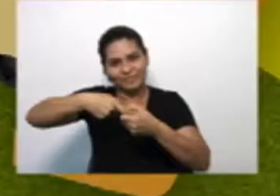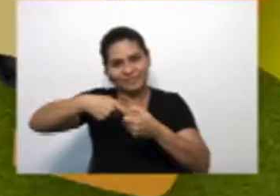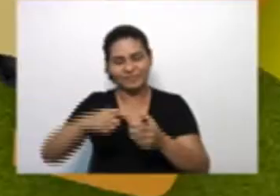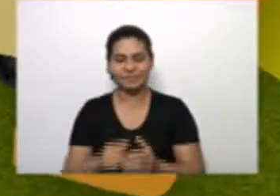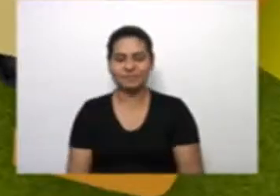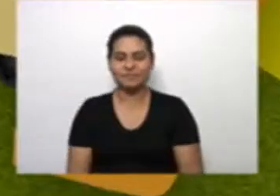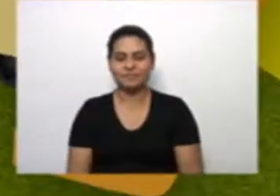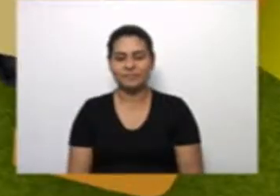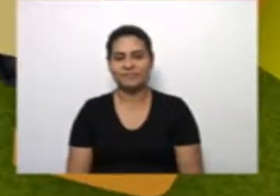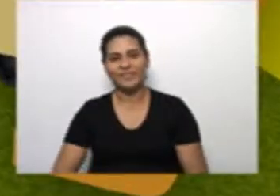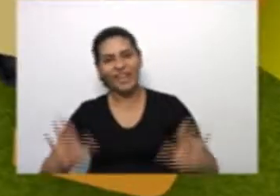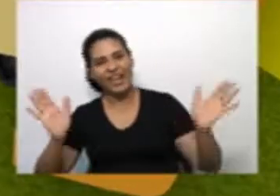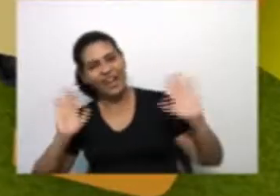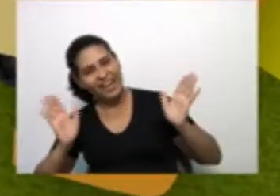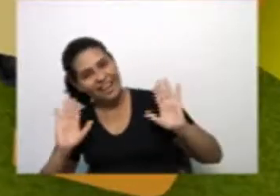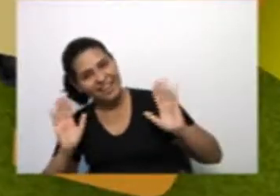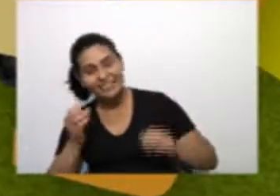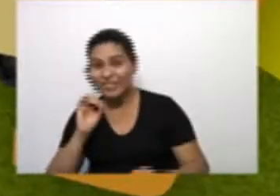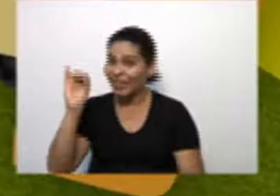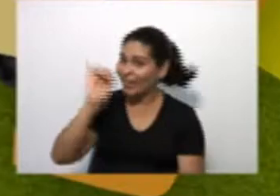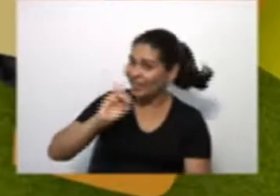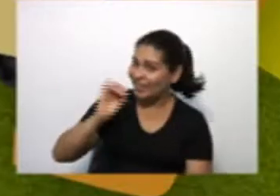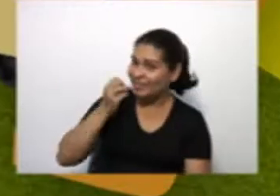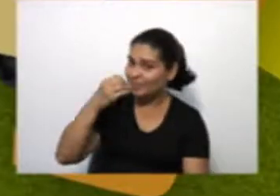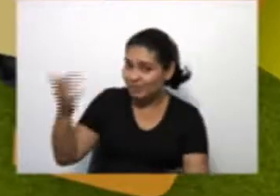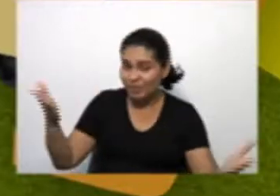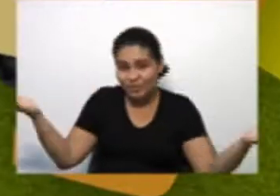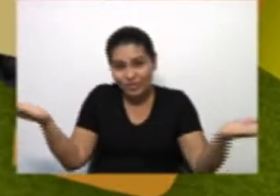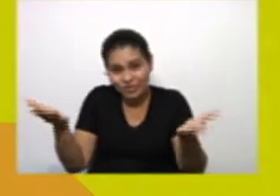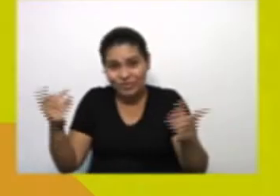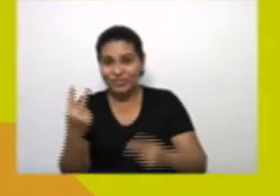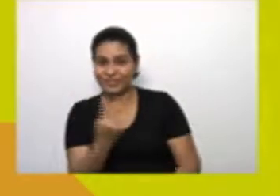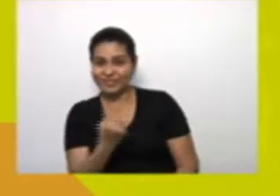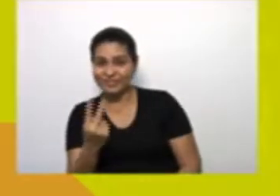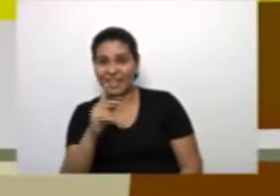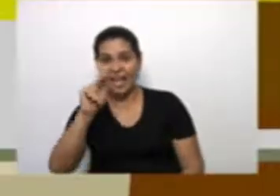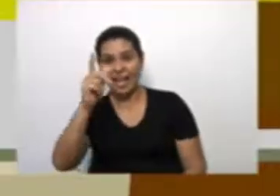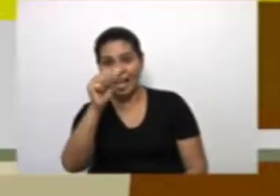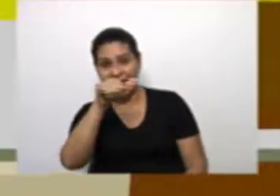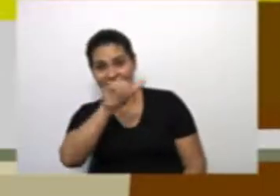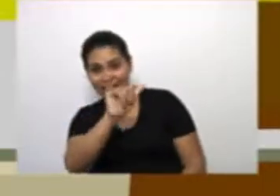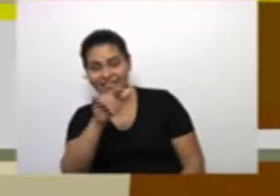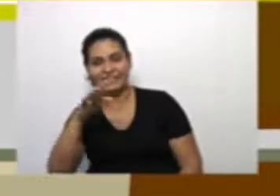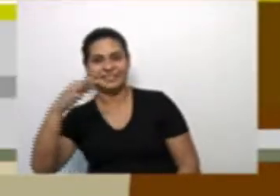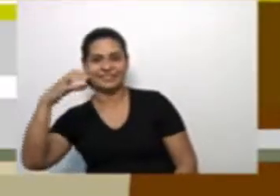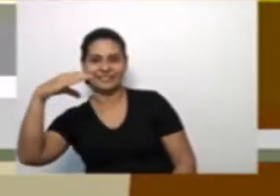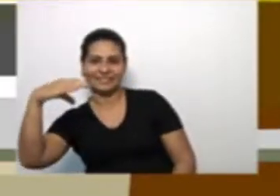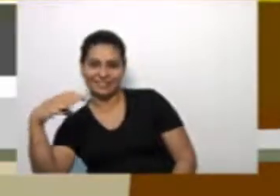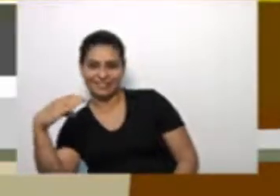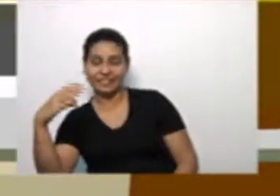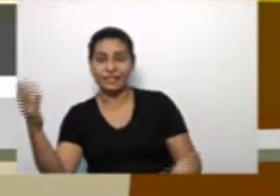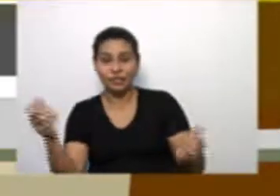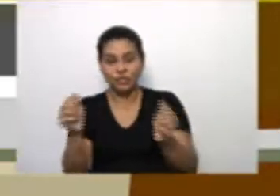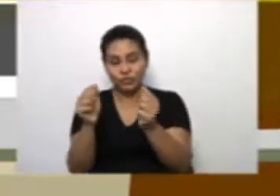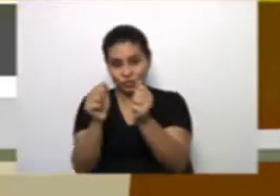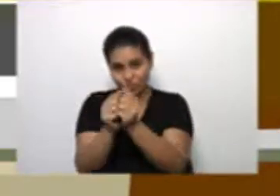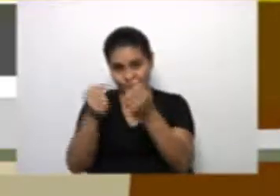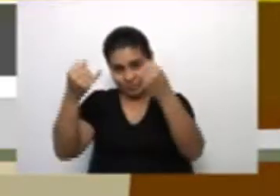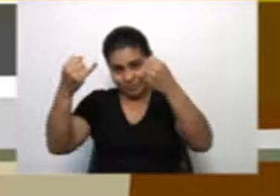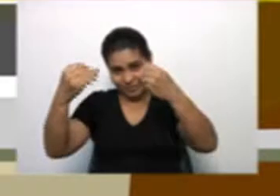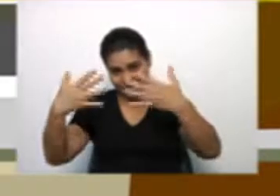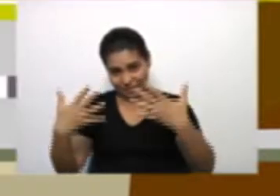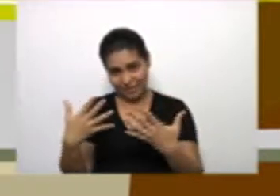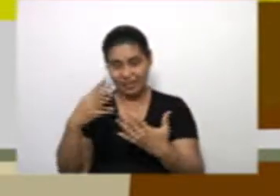volta. Olá! Oi! Somos a dupla High e Tech. Estaremos com vocês na aula